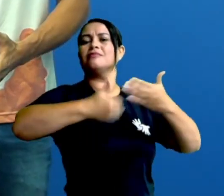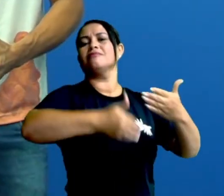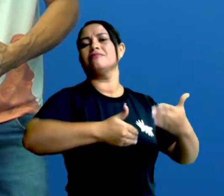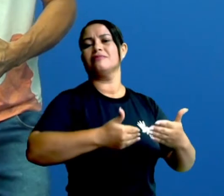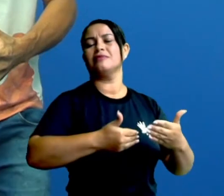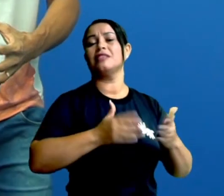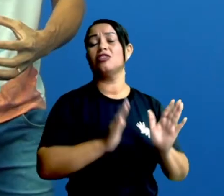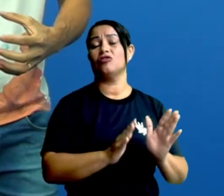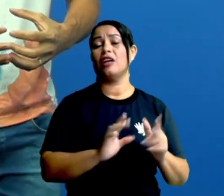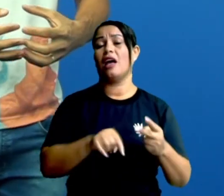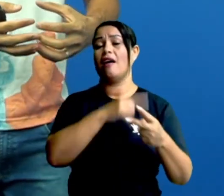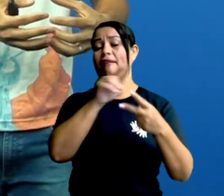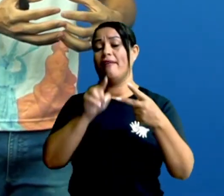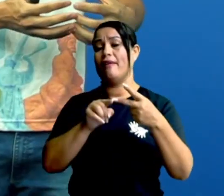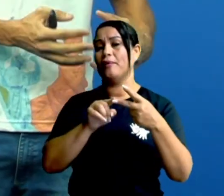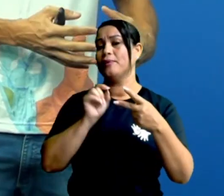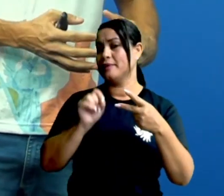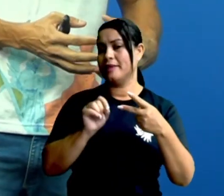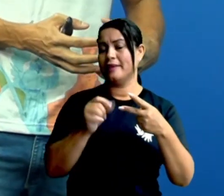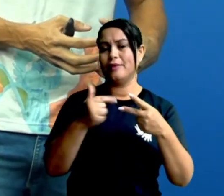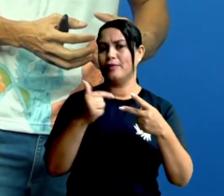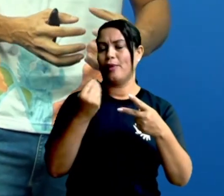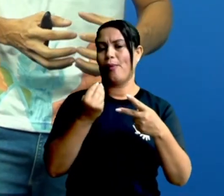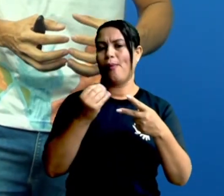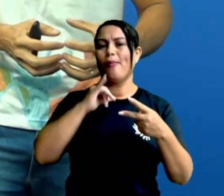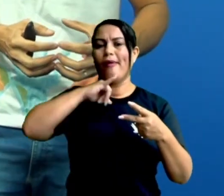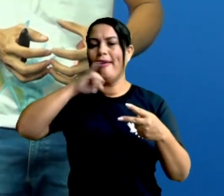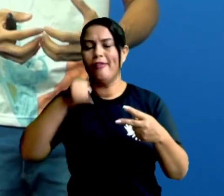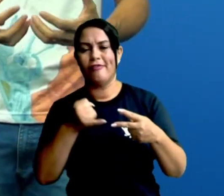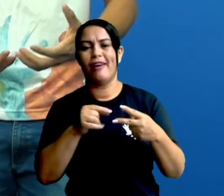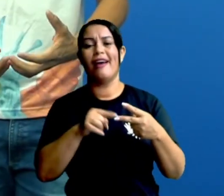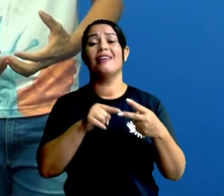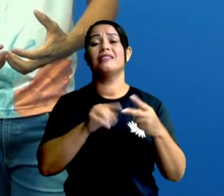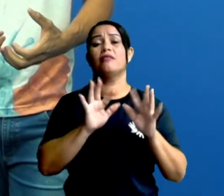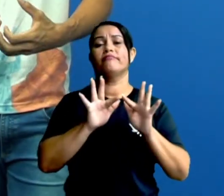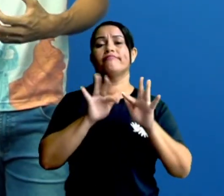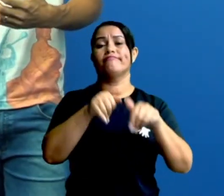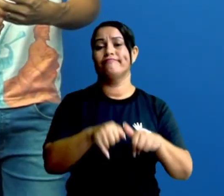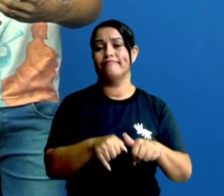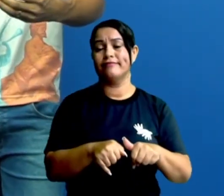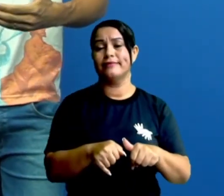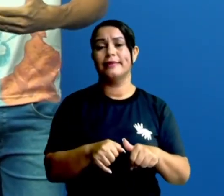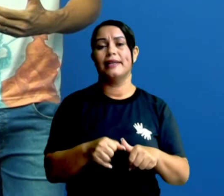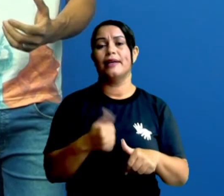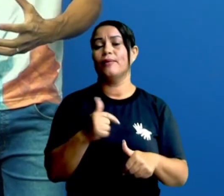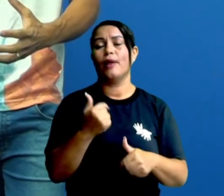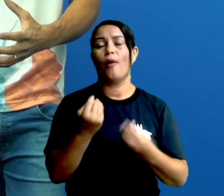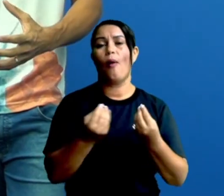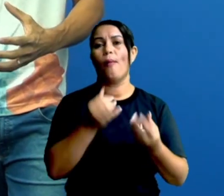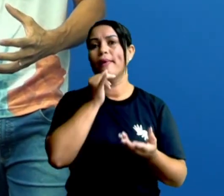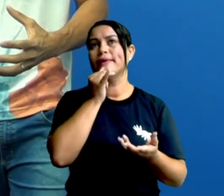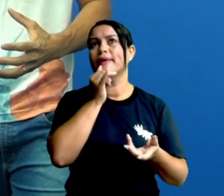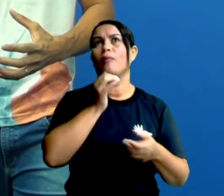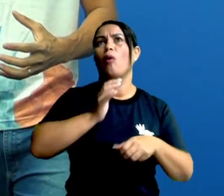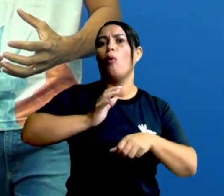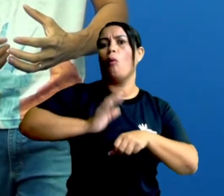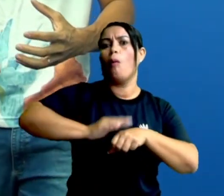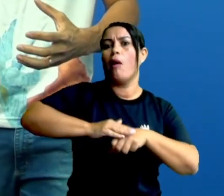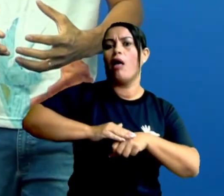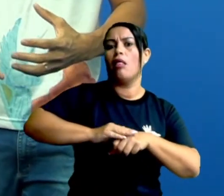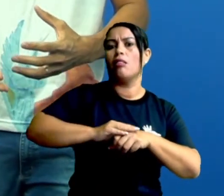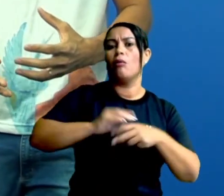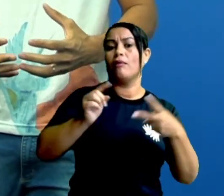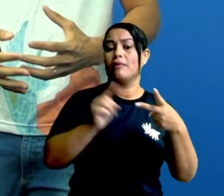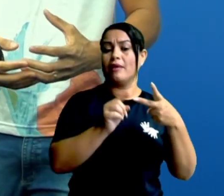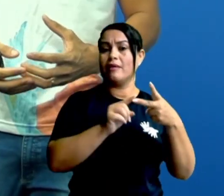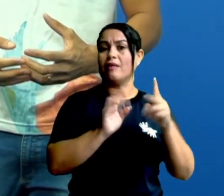inesgotável. Já aquela fonte de energia não renovável é aquela que tem fim, que vai chegar um determinado momento que aquela